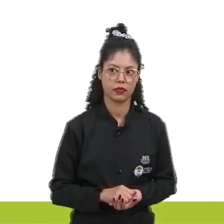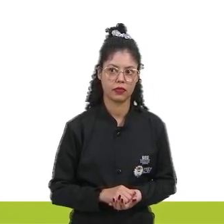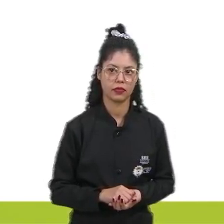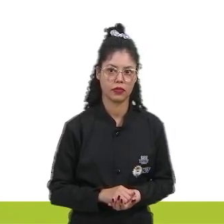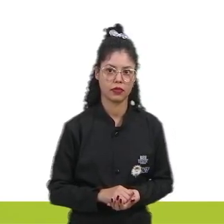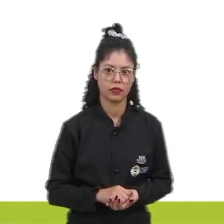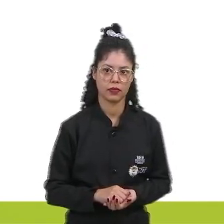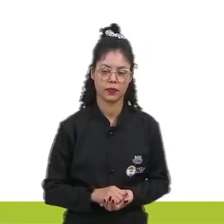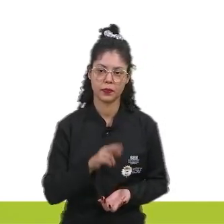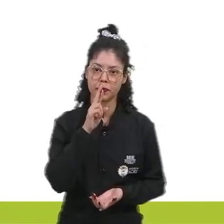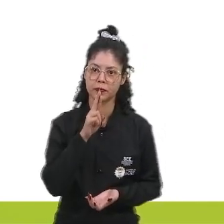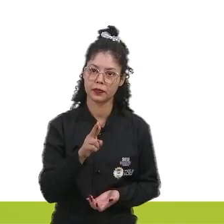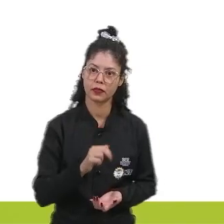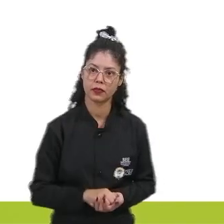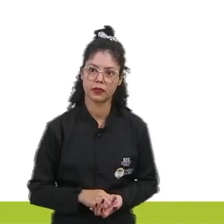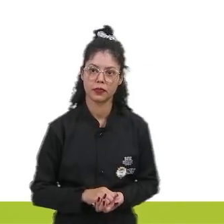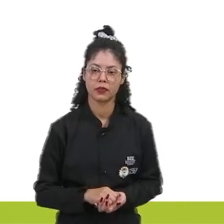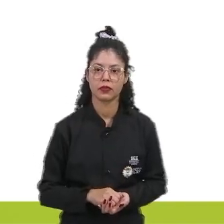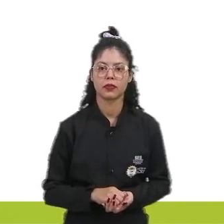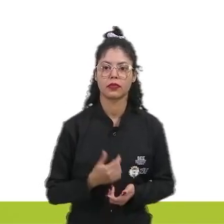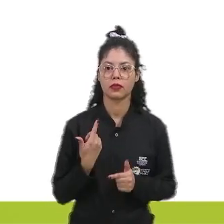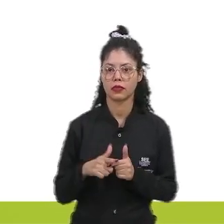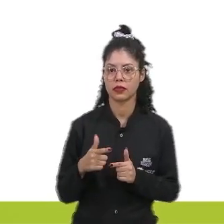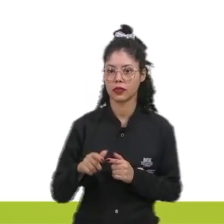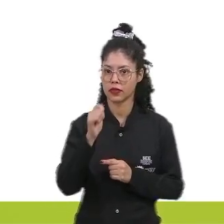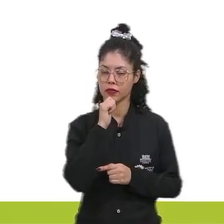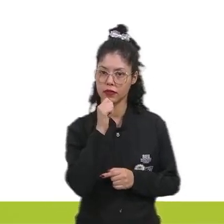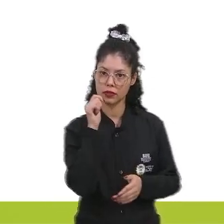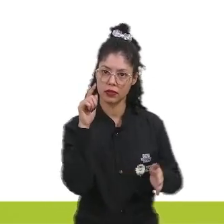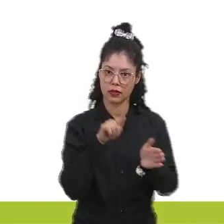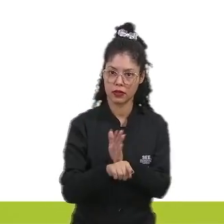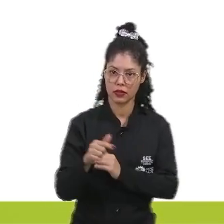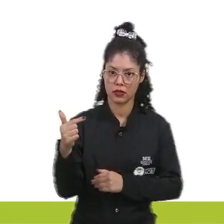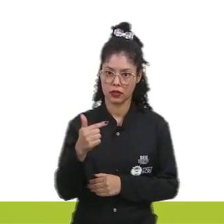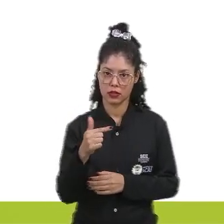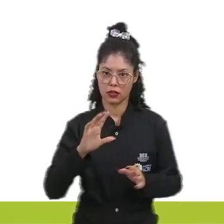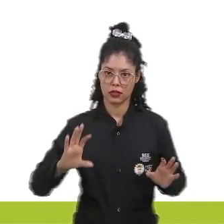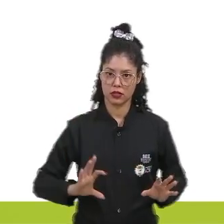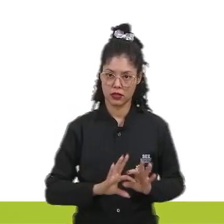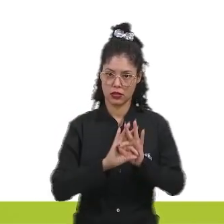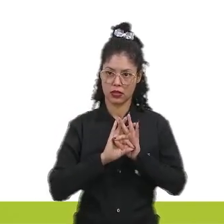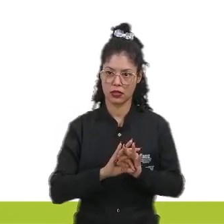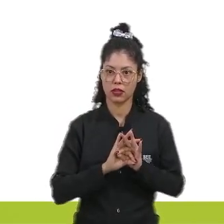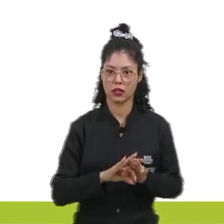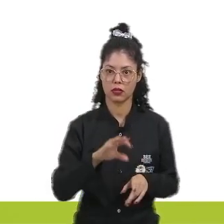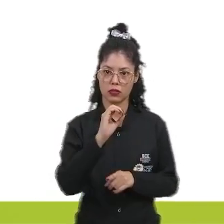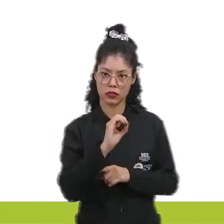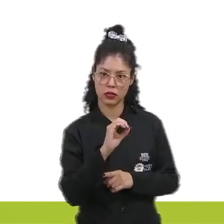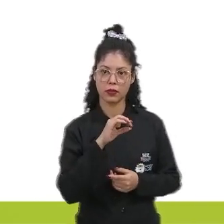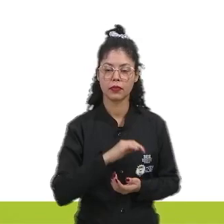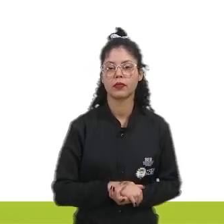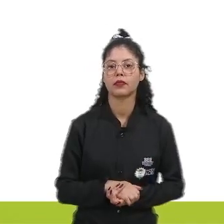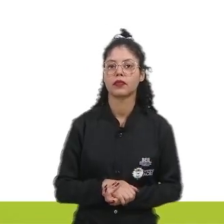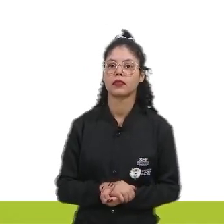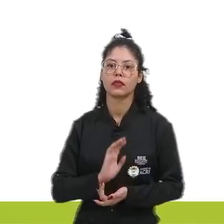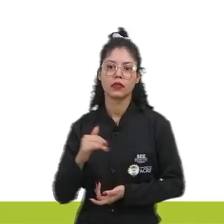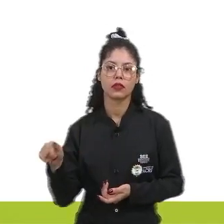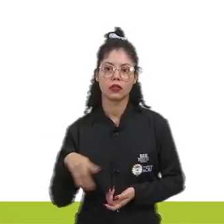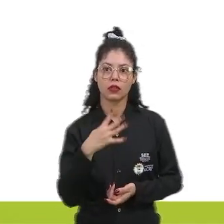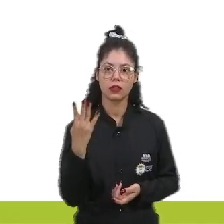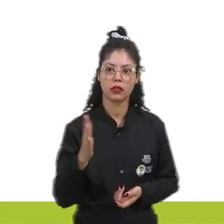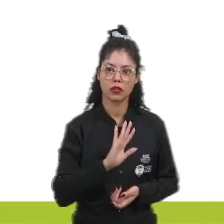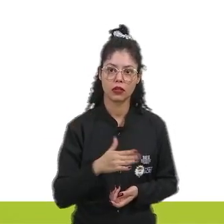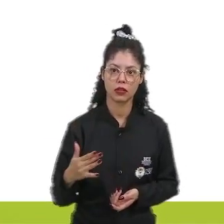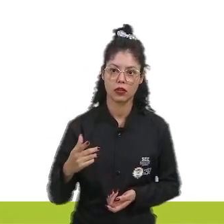A gente pode responder também, nesse probleminha, a pergunta número 2, que está relacionada à ideia do zero da função, tá bom? Quantos anos